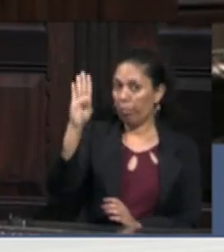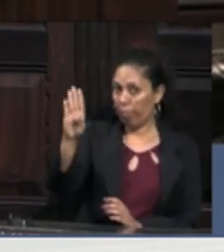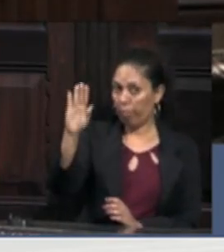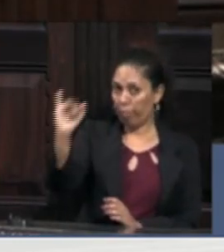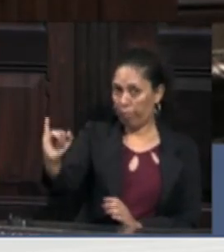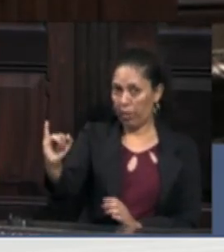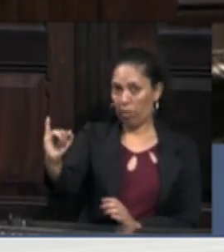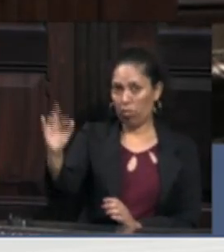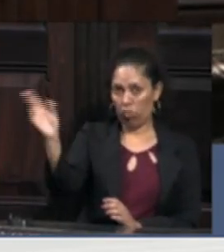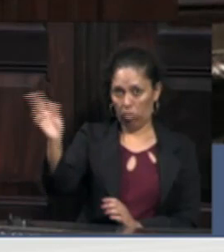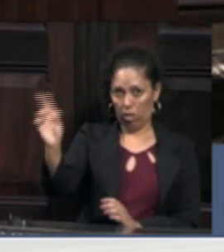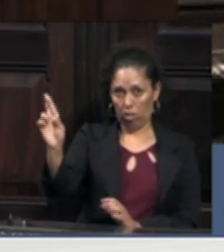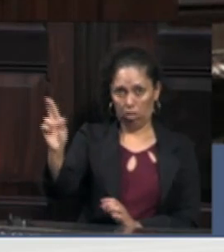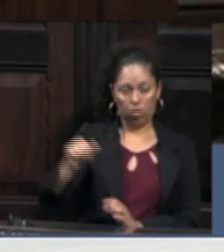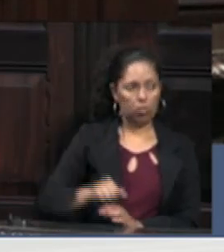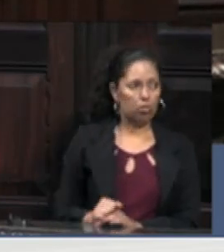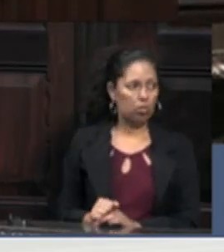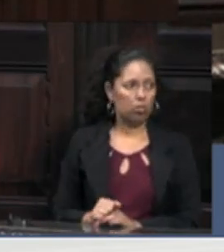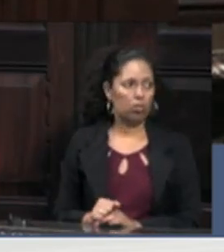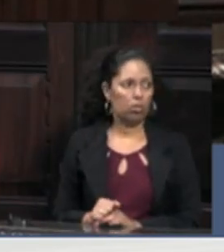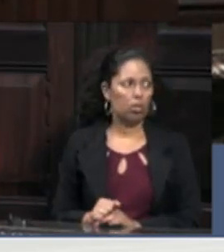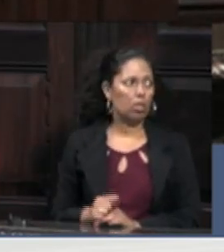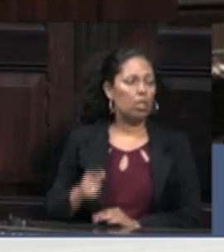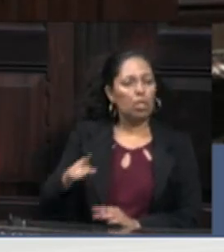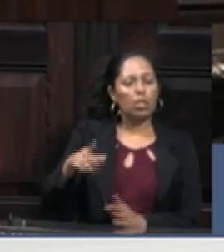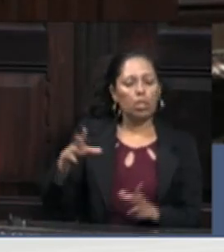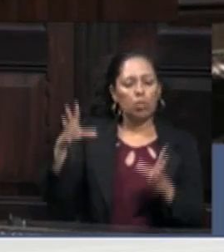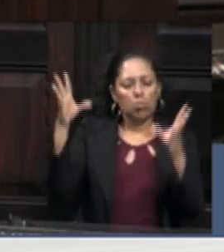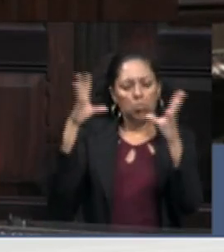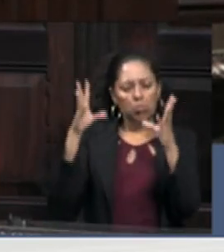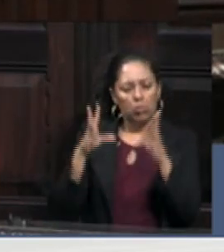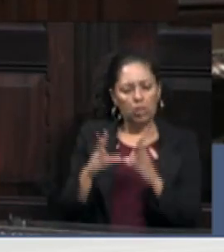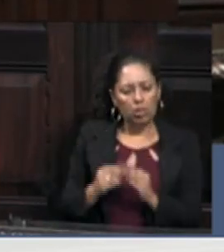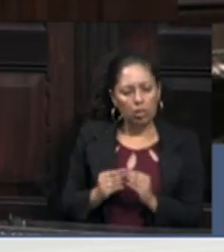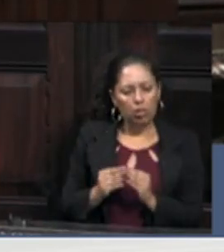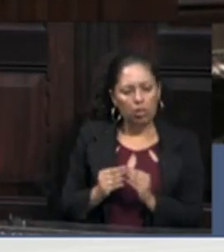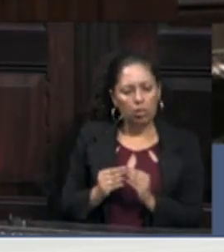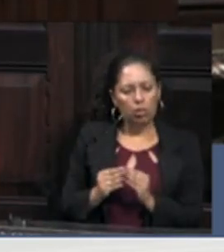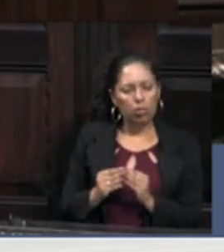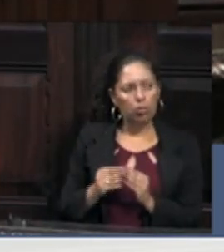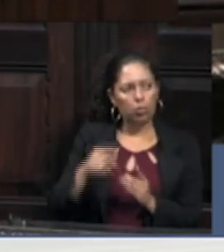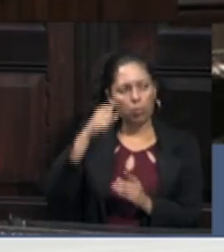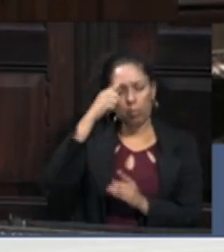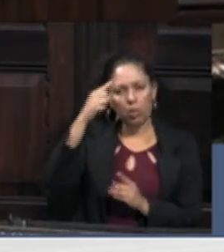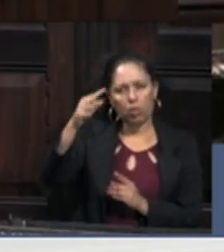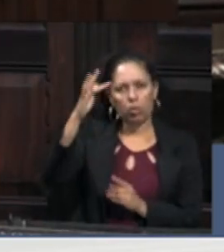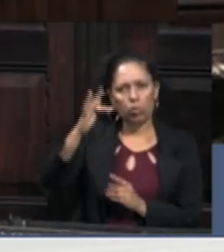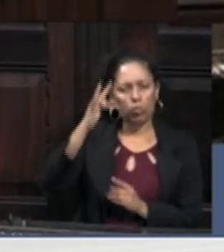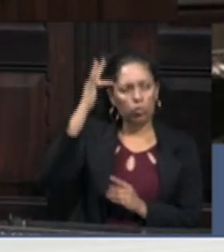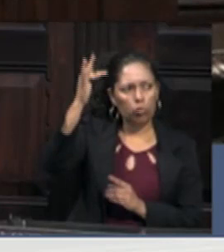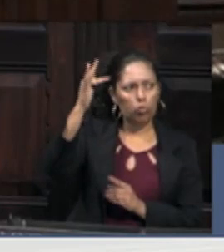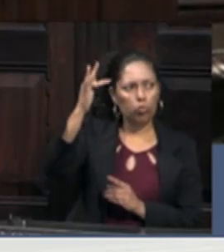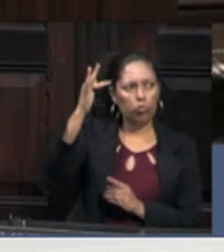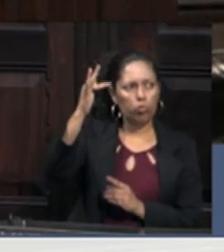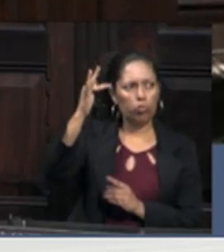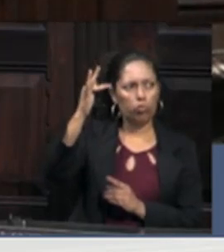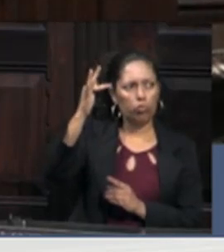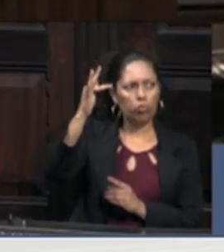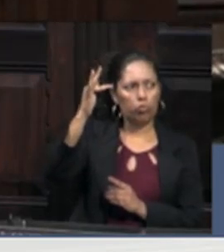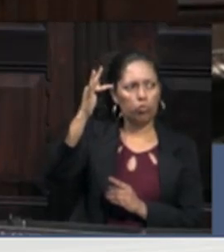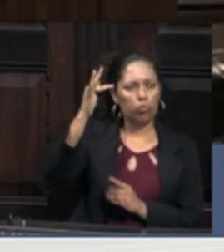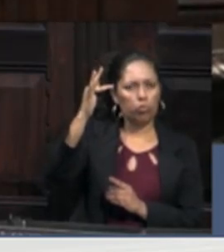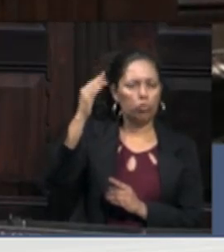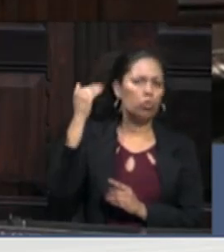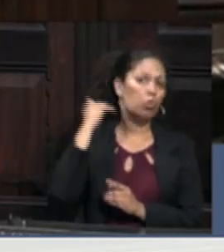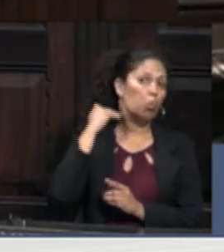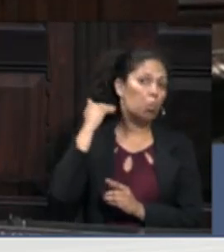Sabe qual é a previsão de se fazer a cobrança e trazer recursos para os cofres